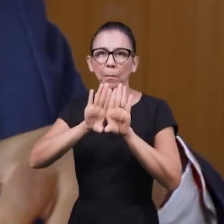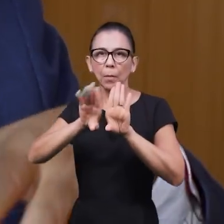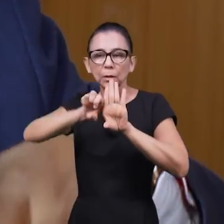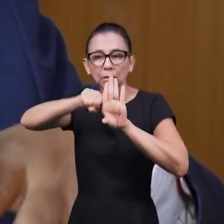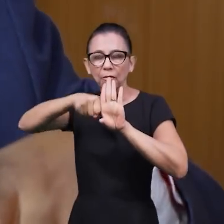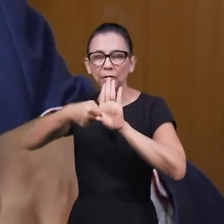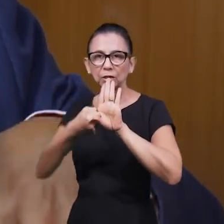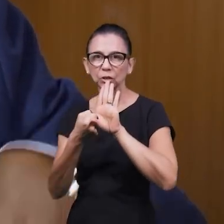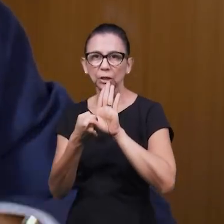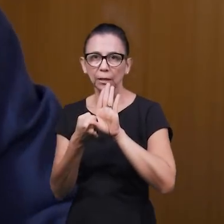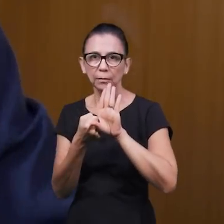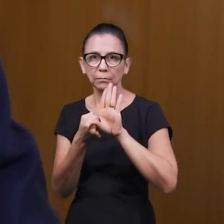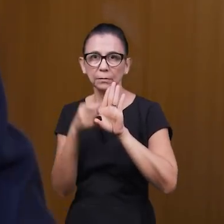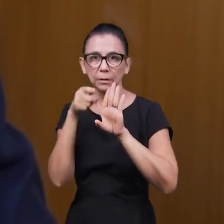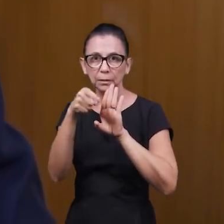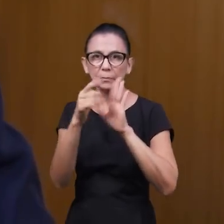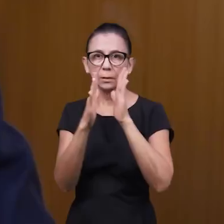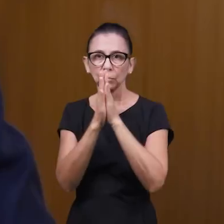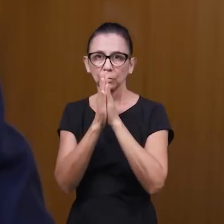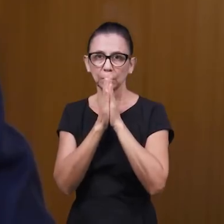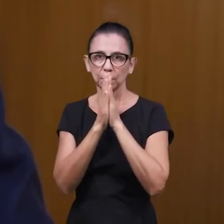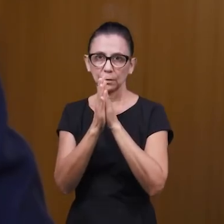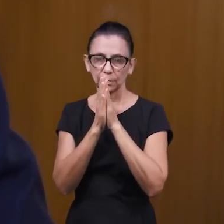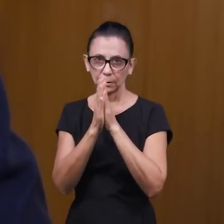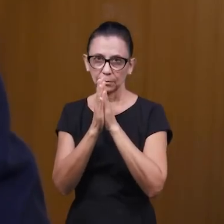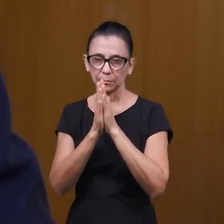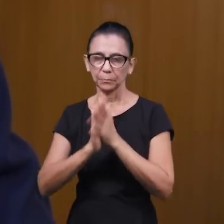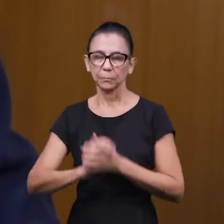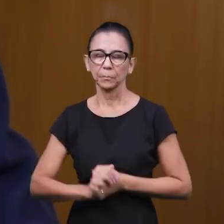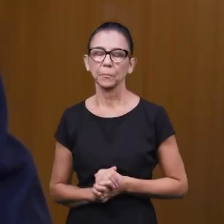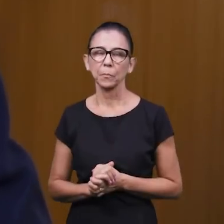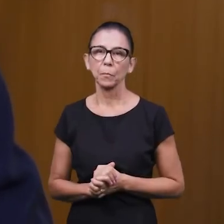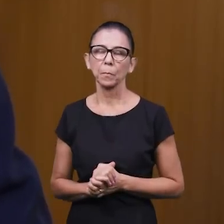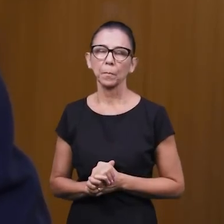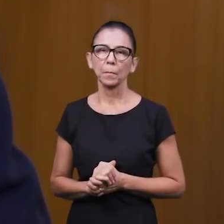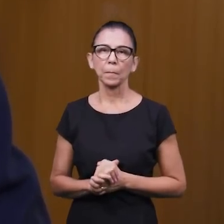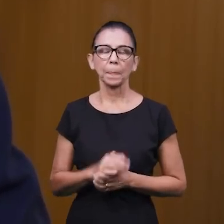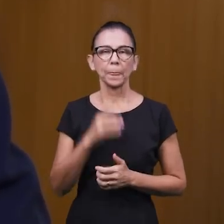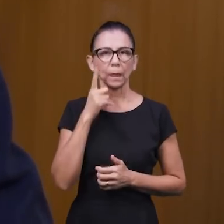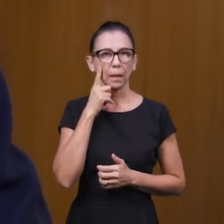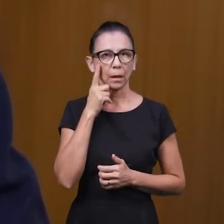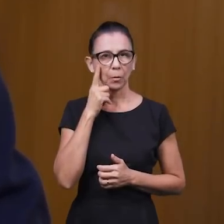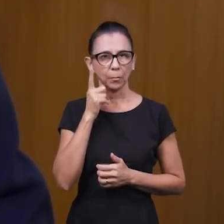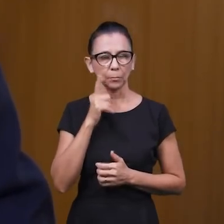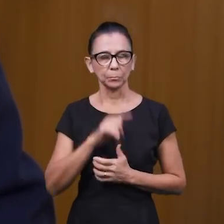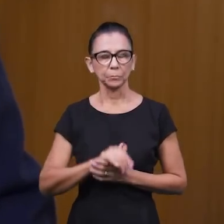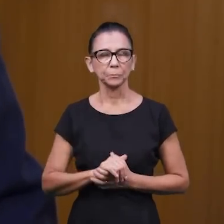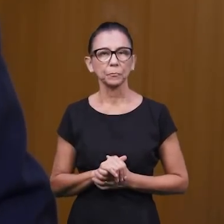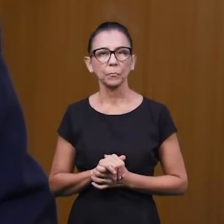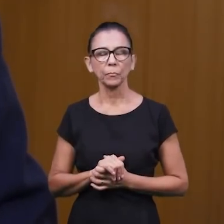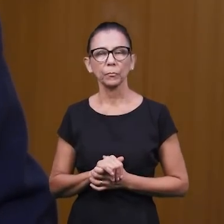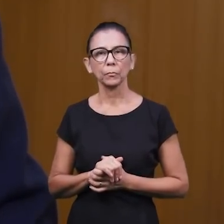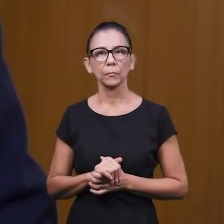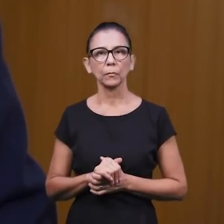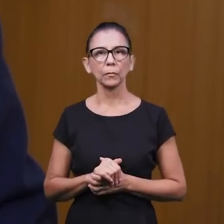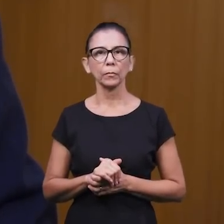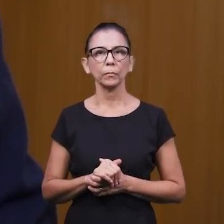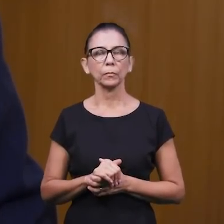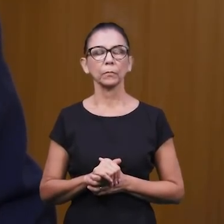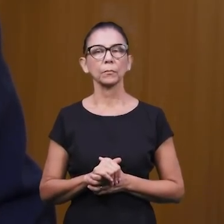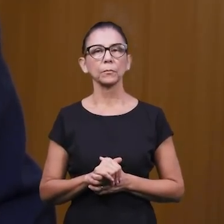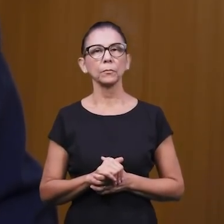Para o mundo atual é muito mais um texto para refletir mais, porque você veja só,